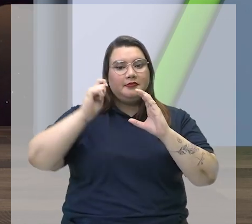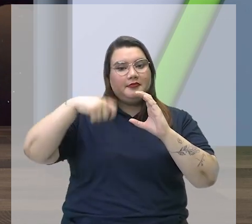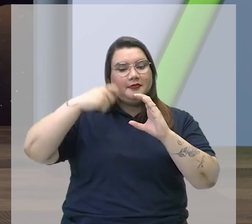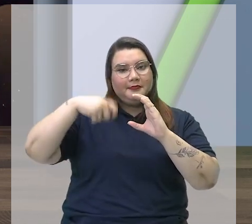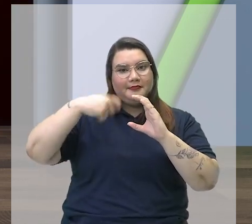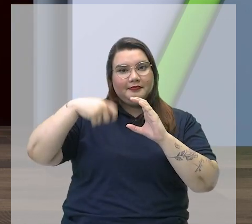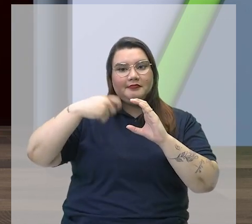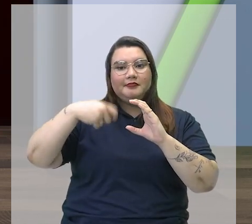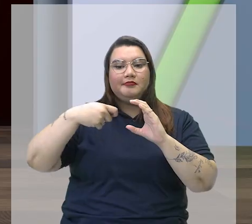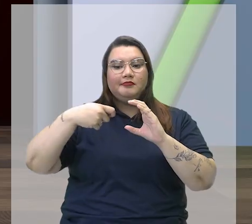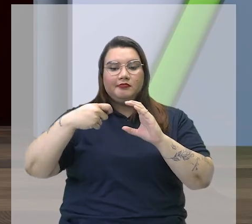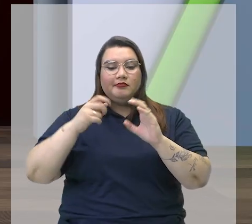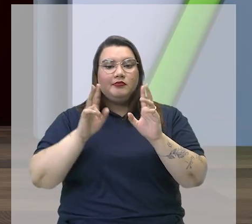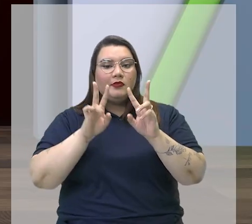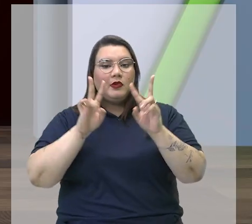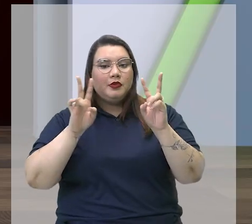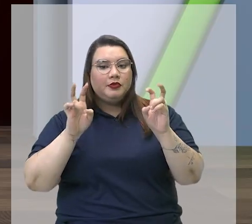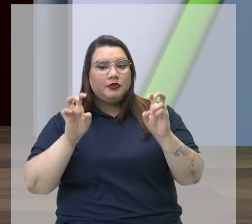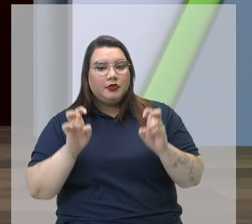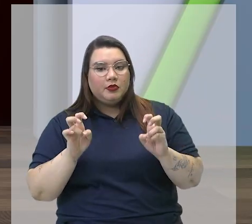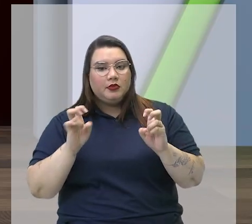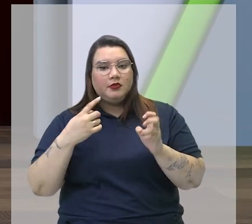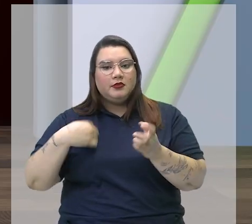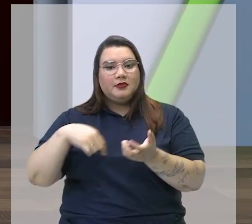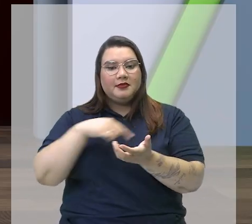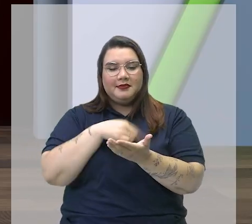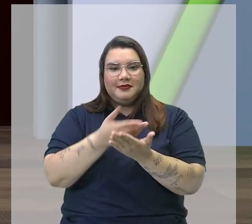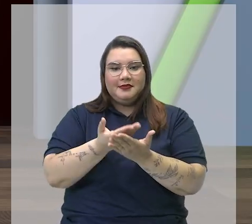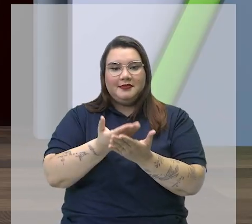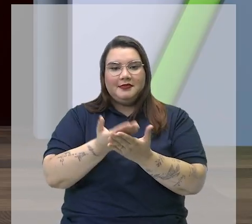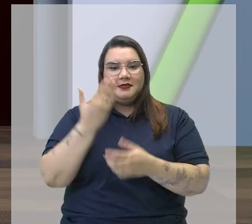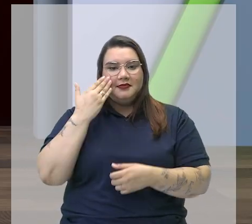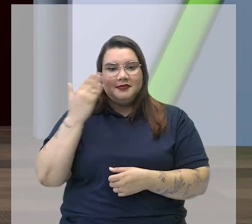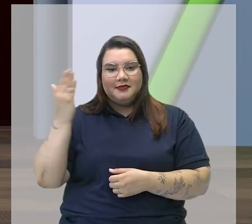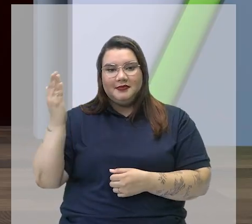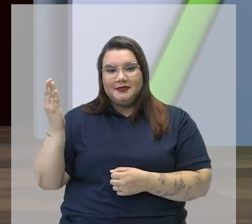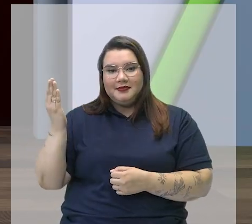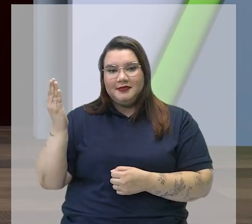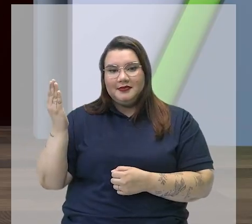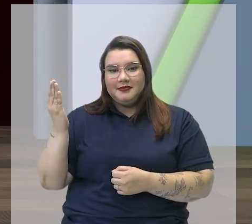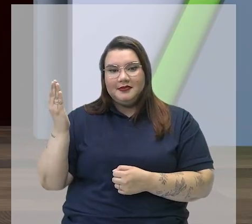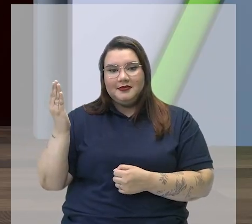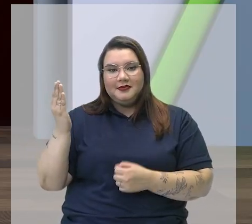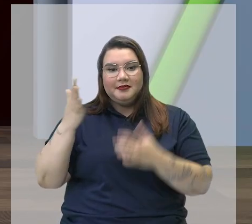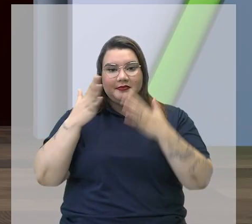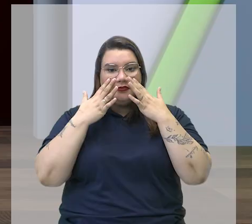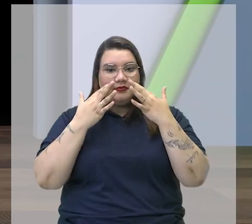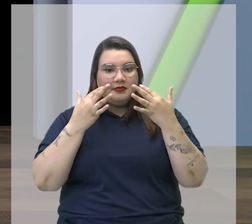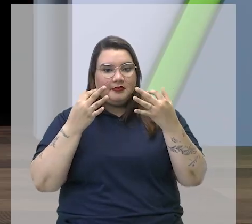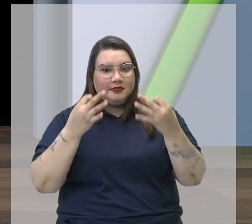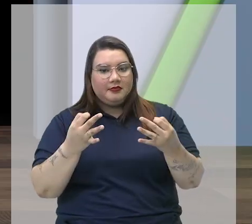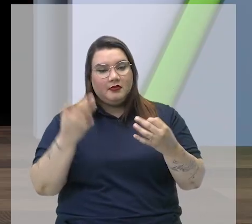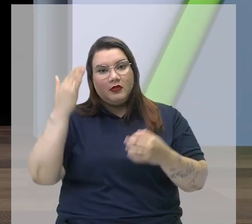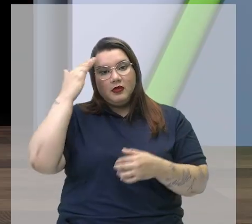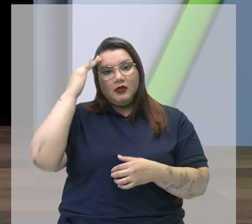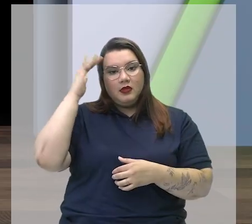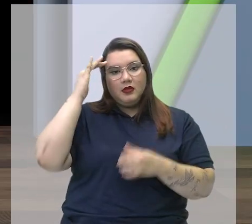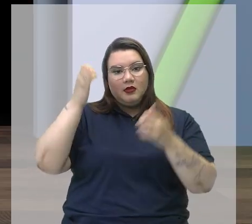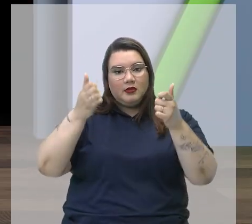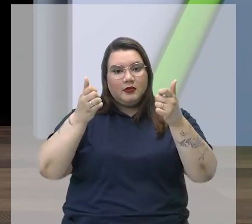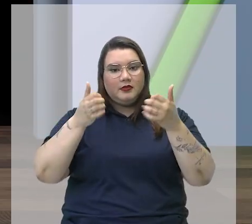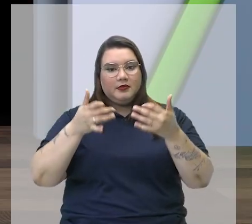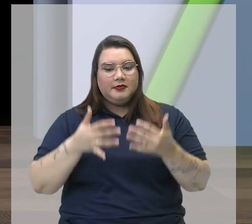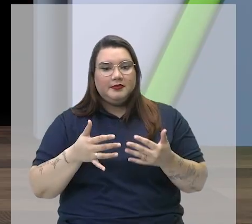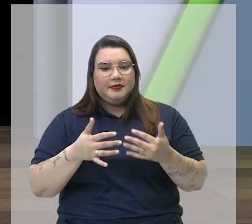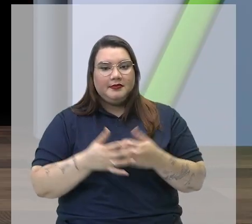vocês um vídeo sobre o que nós estamos falando. Vamos lá prestar atenção e